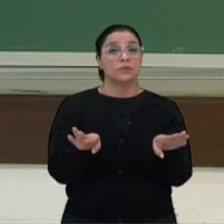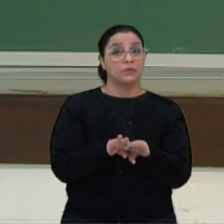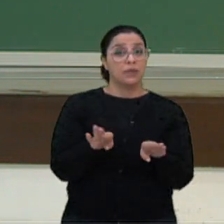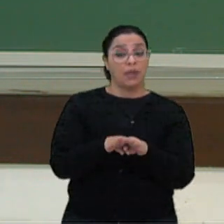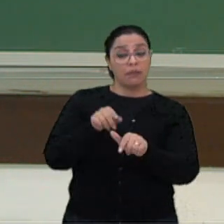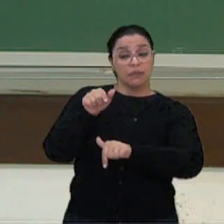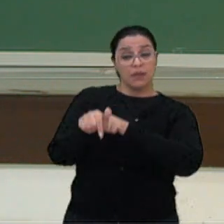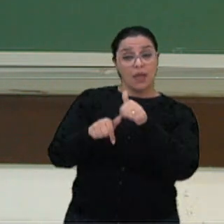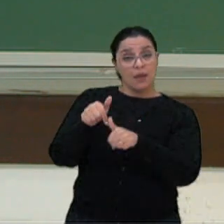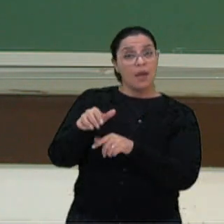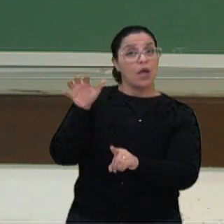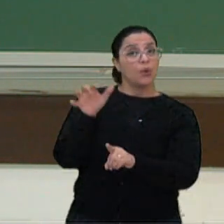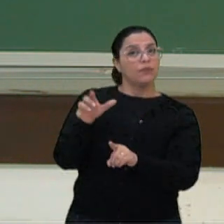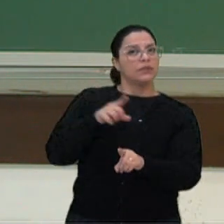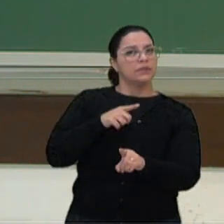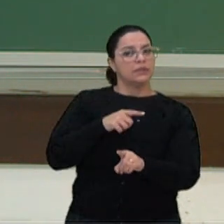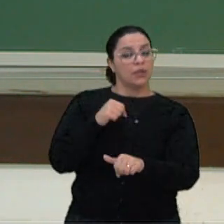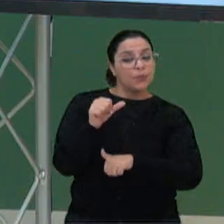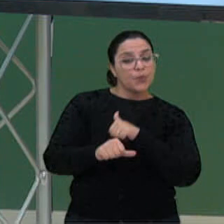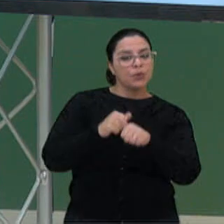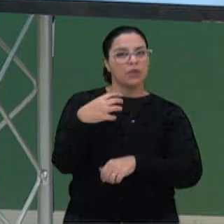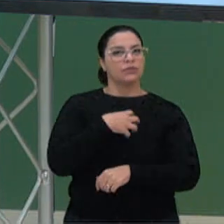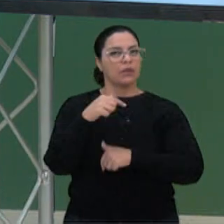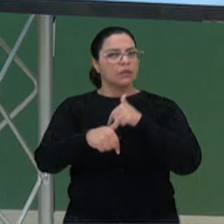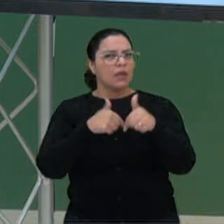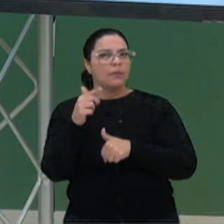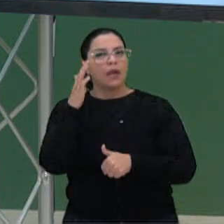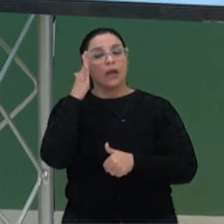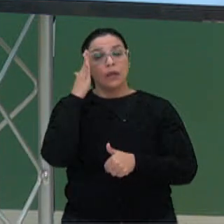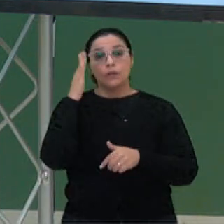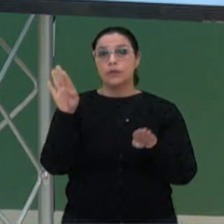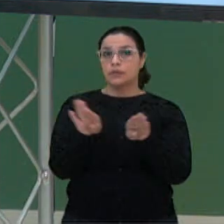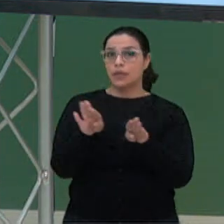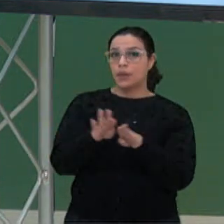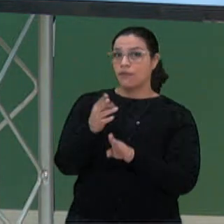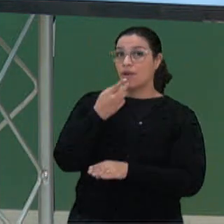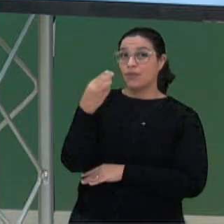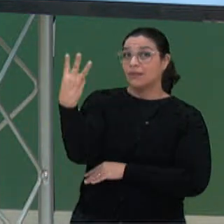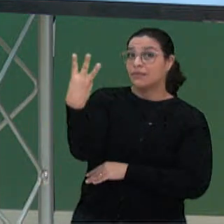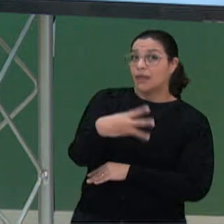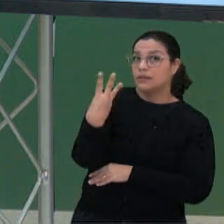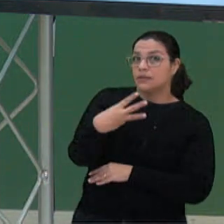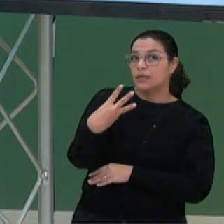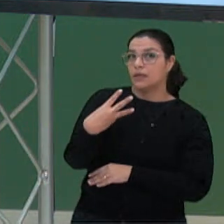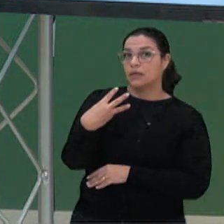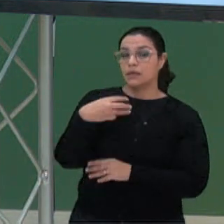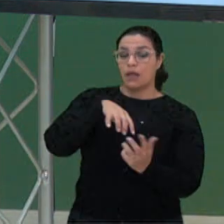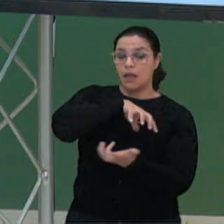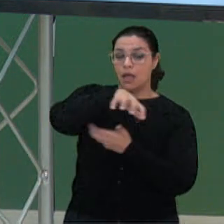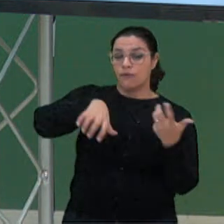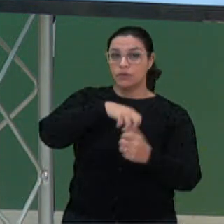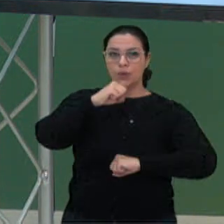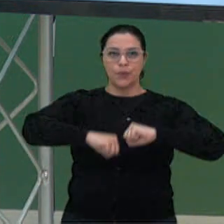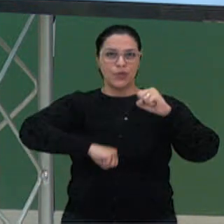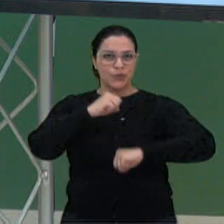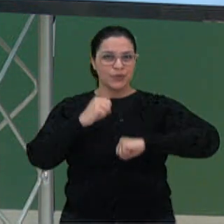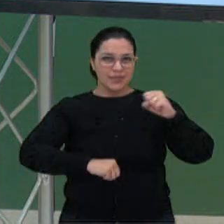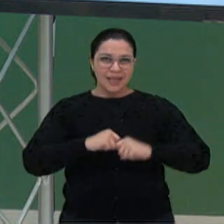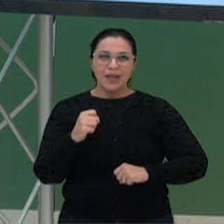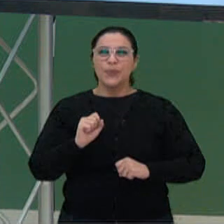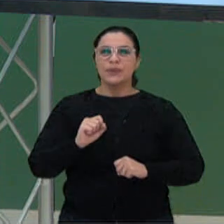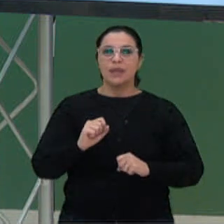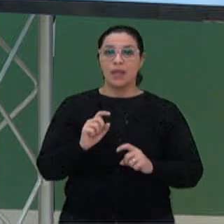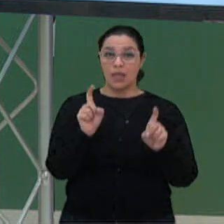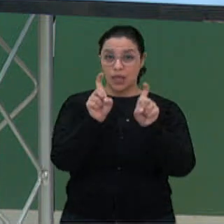do trabalho, nas transformações do trabalho, já falando lá da terceira revolução industrial, a automação, robótica e